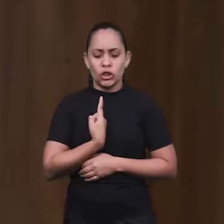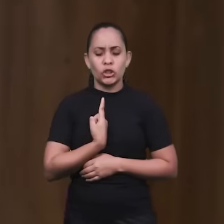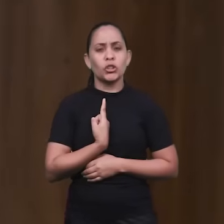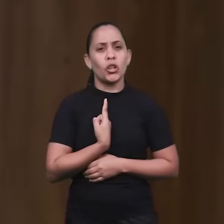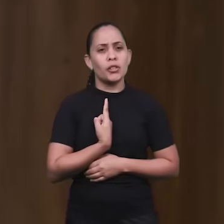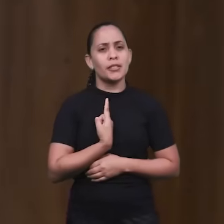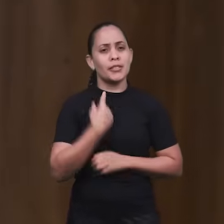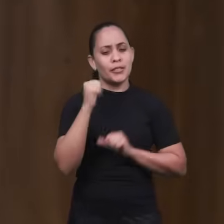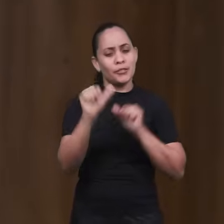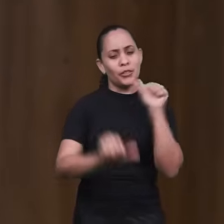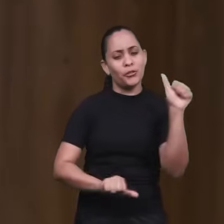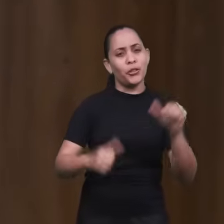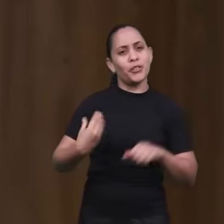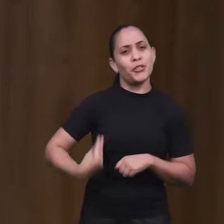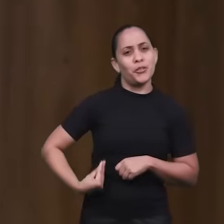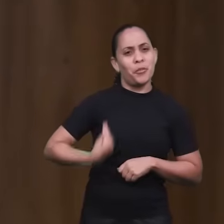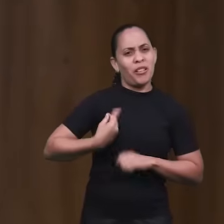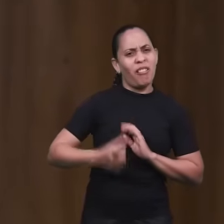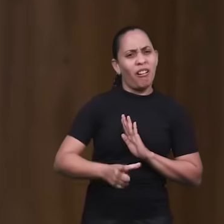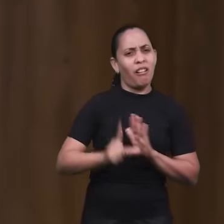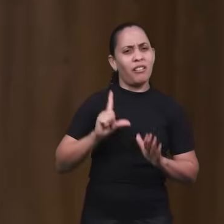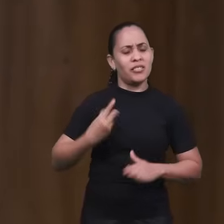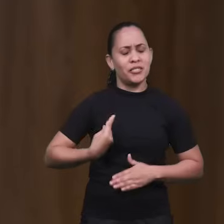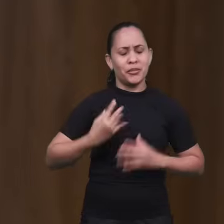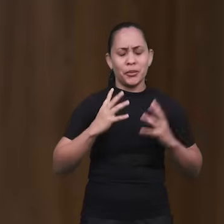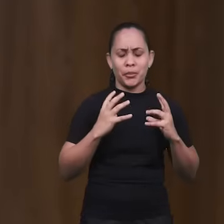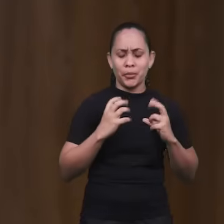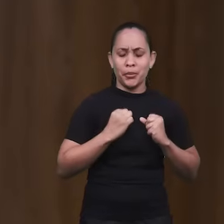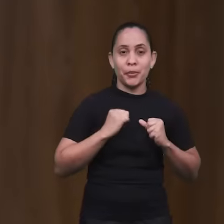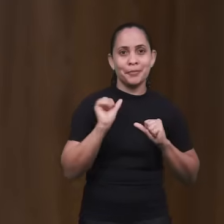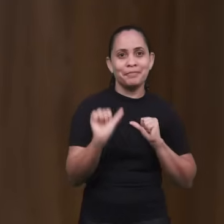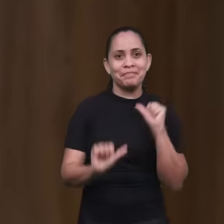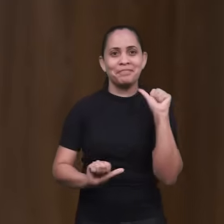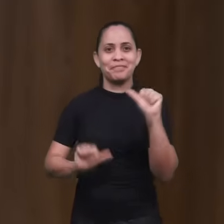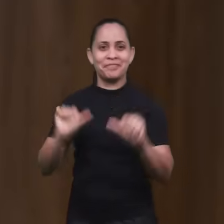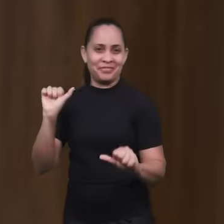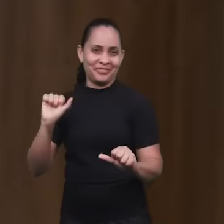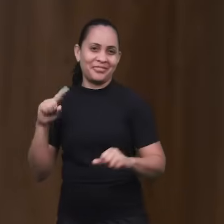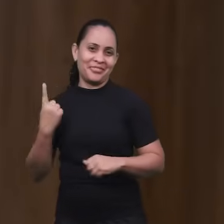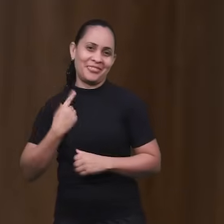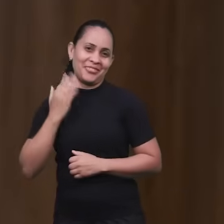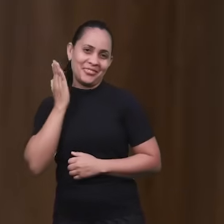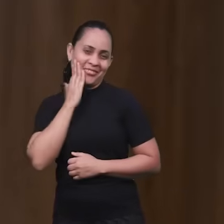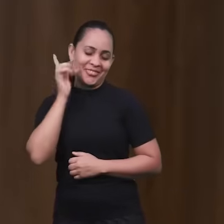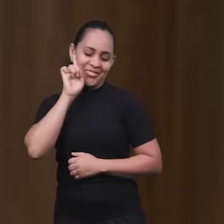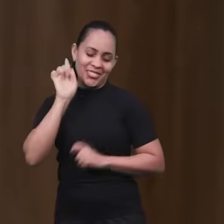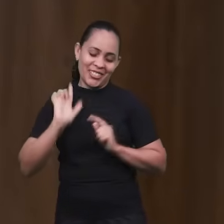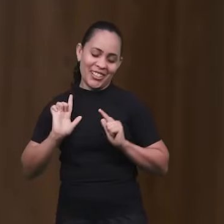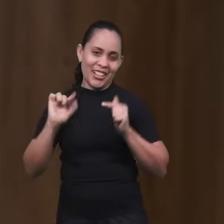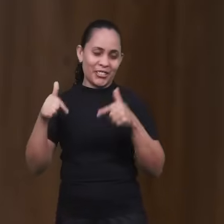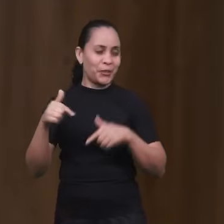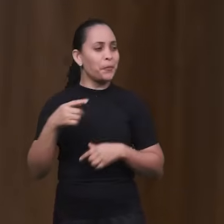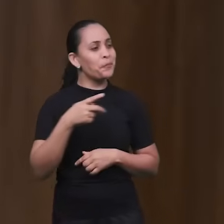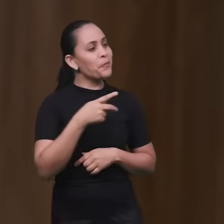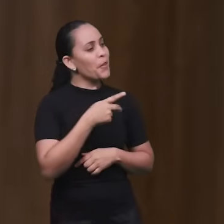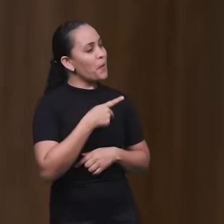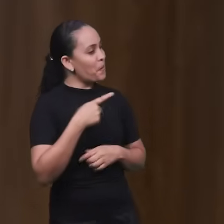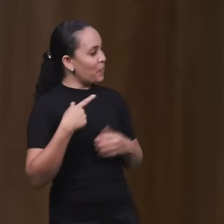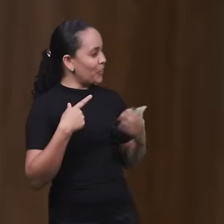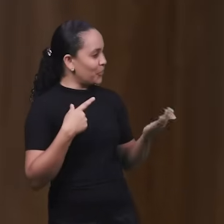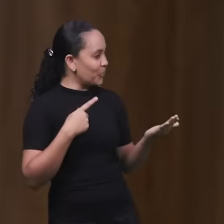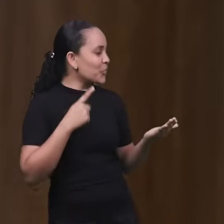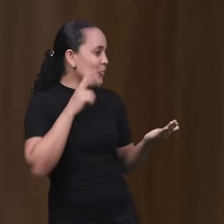fardo, mas é entender que nós saímos das trevas e hoje nós podemos refletir aquilo que o Senhor está fazendo na nossa